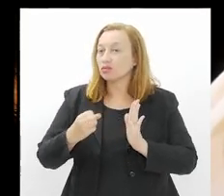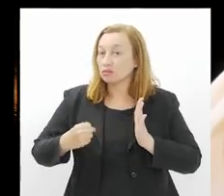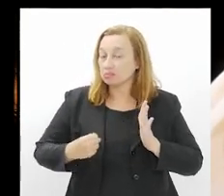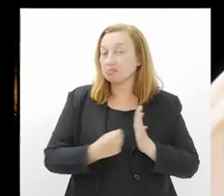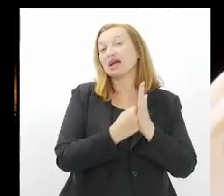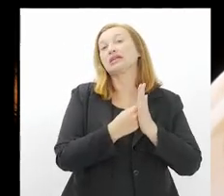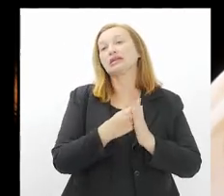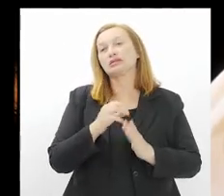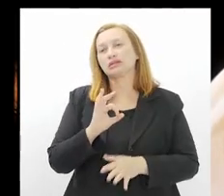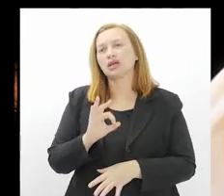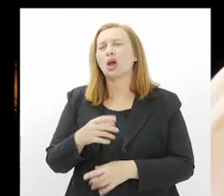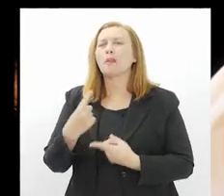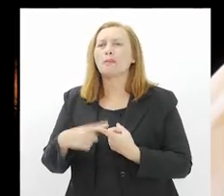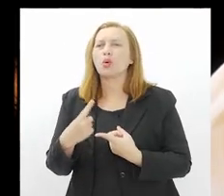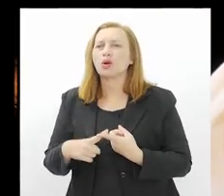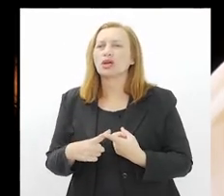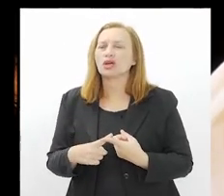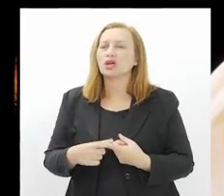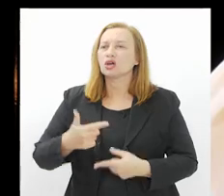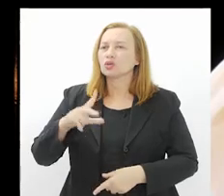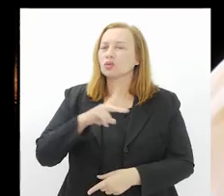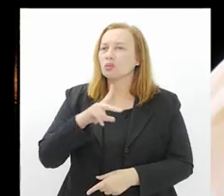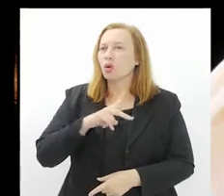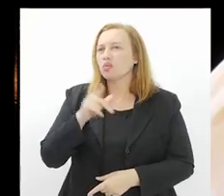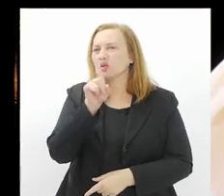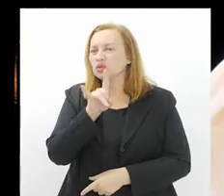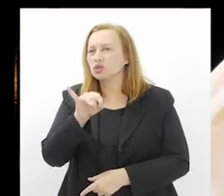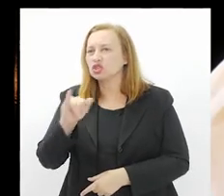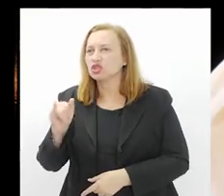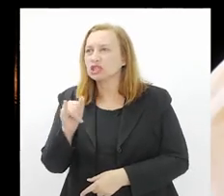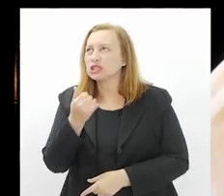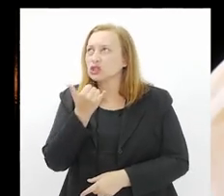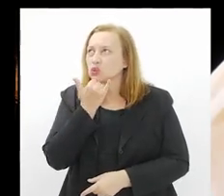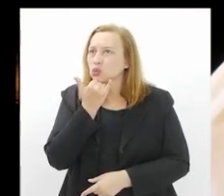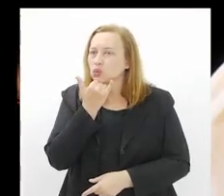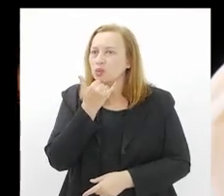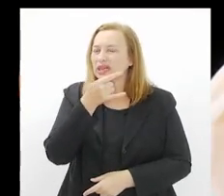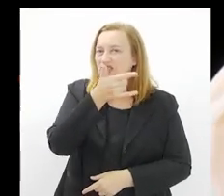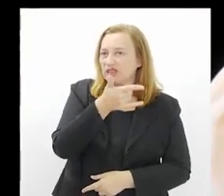muito impactante. Por quê? Porque já no próprio dia